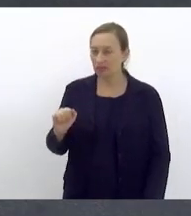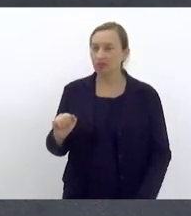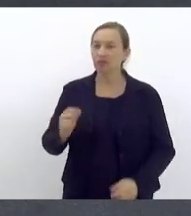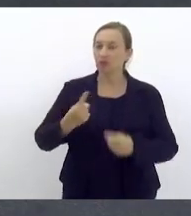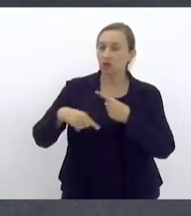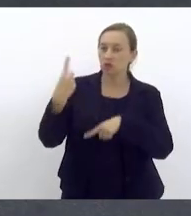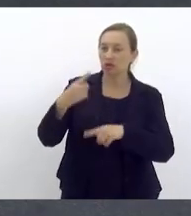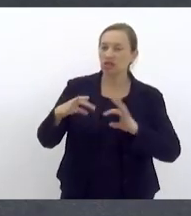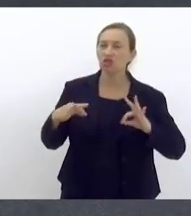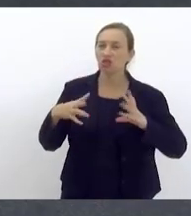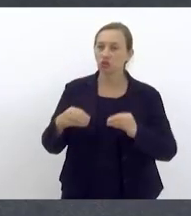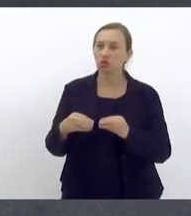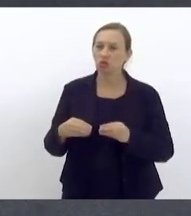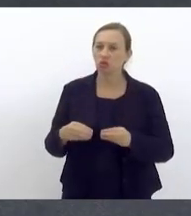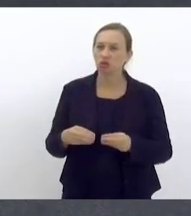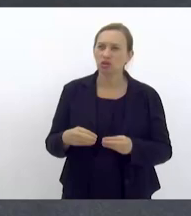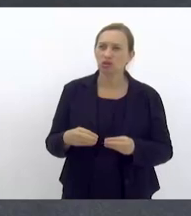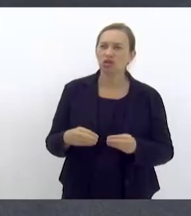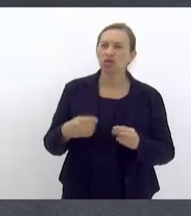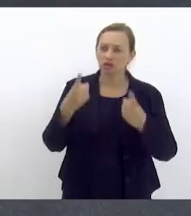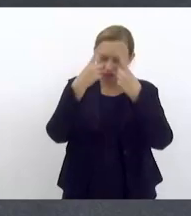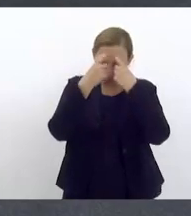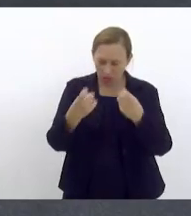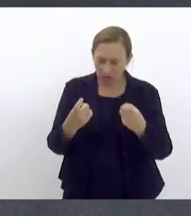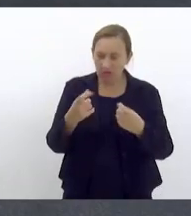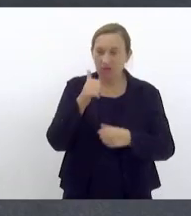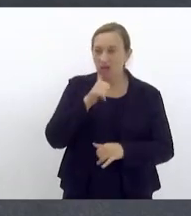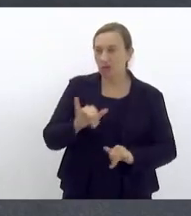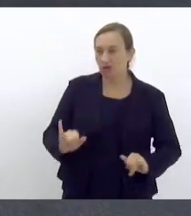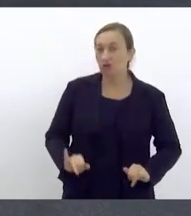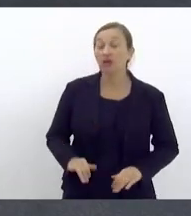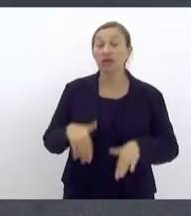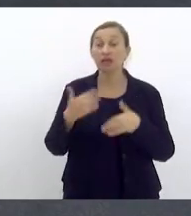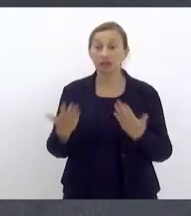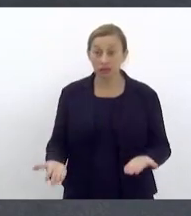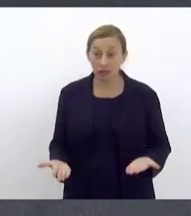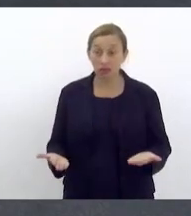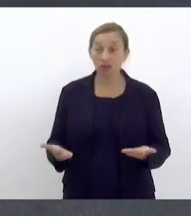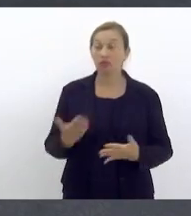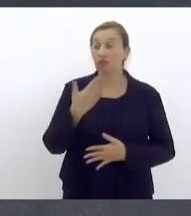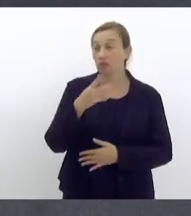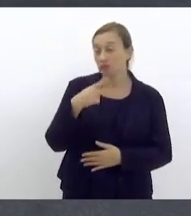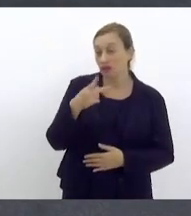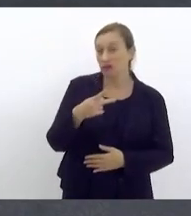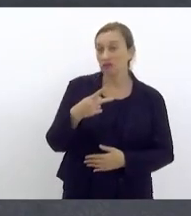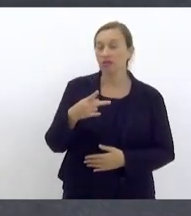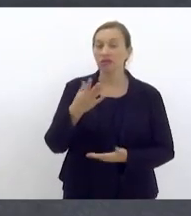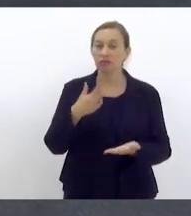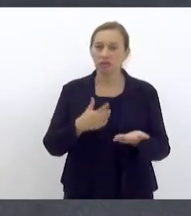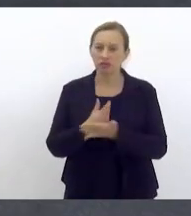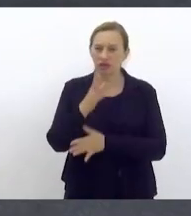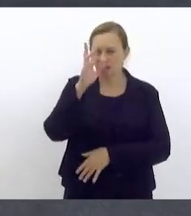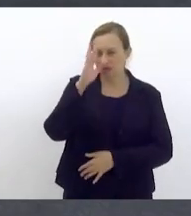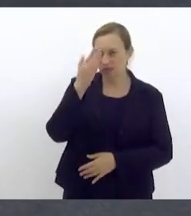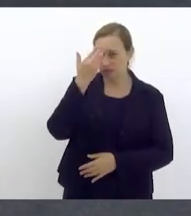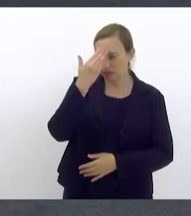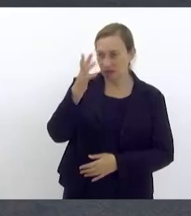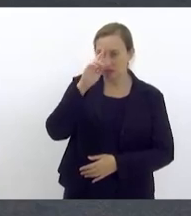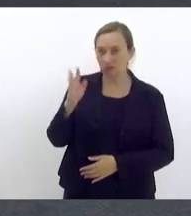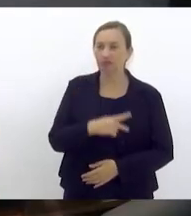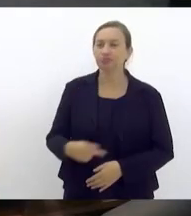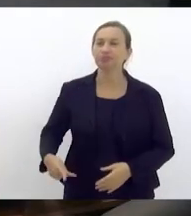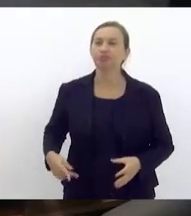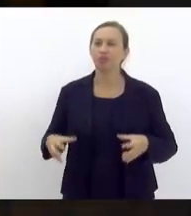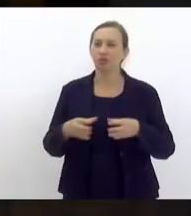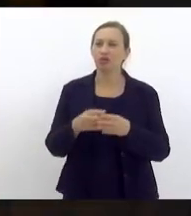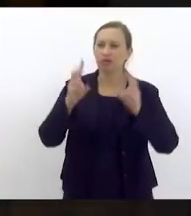de todo a sede de toda a violência que as mulheres sofrem então o nosso parecer favorável Obrigada Presidente pela